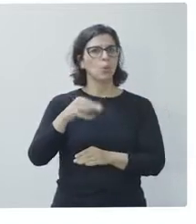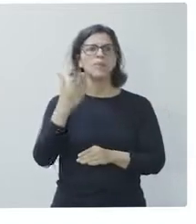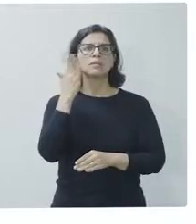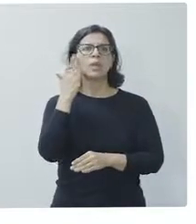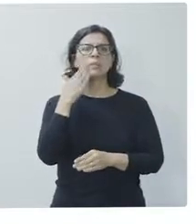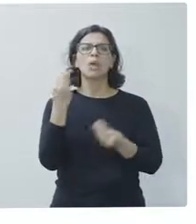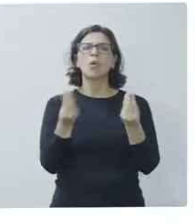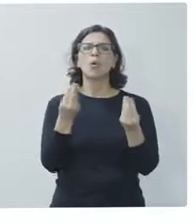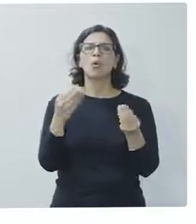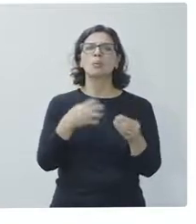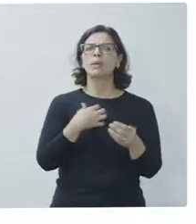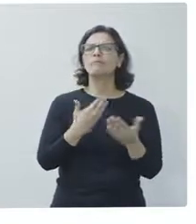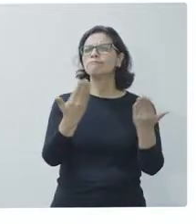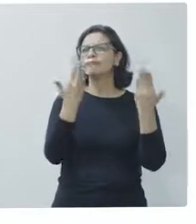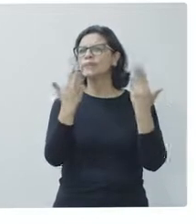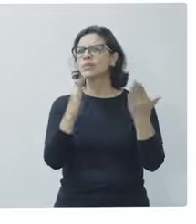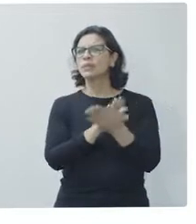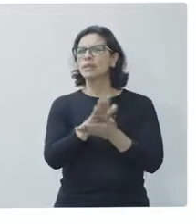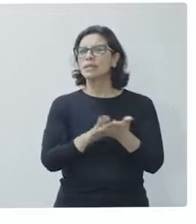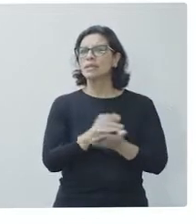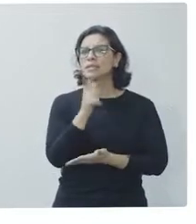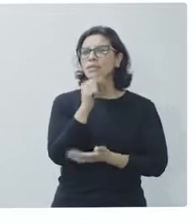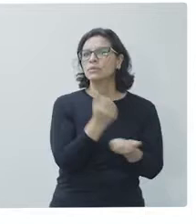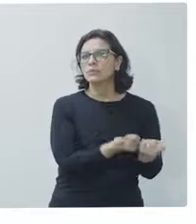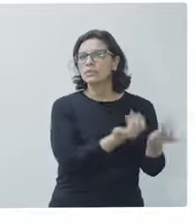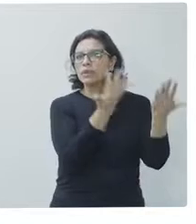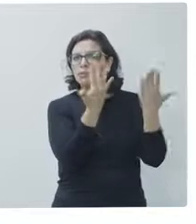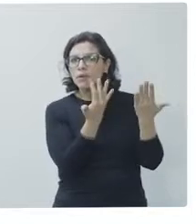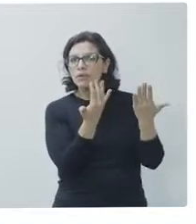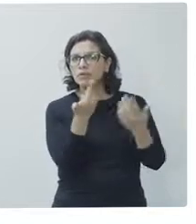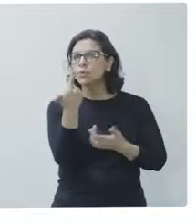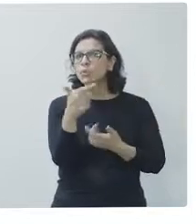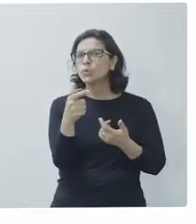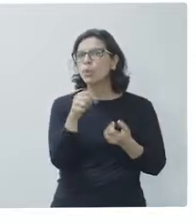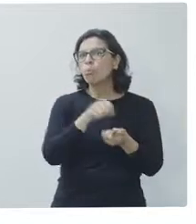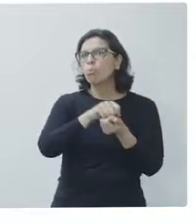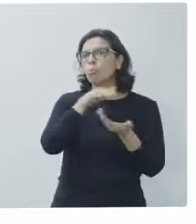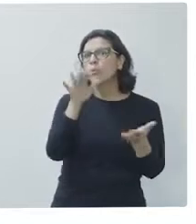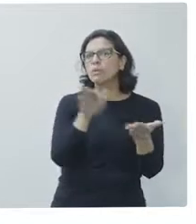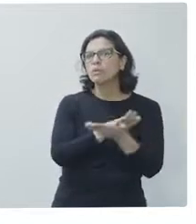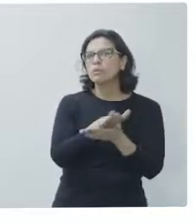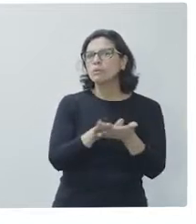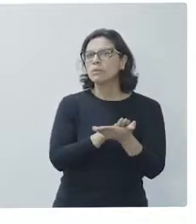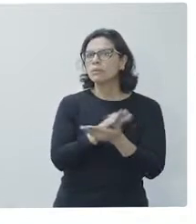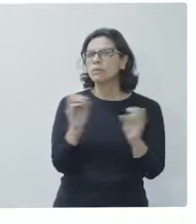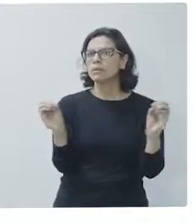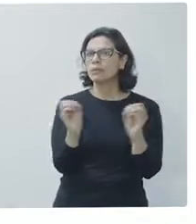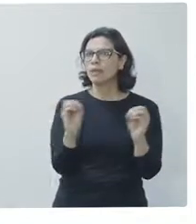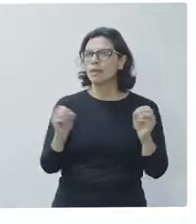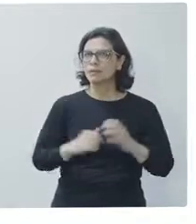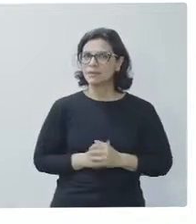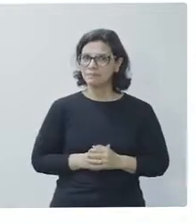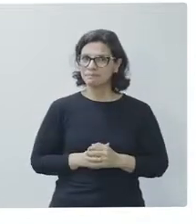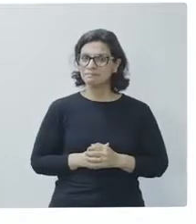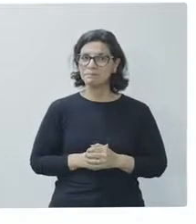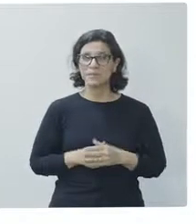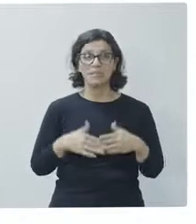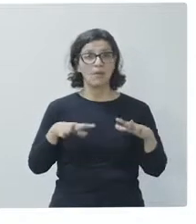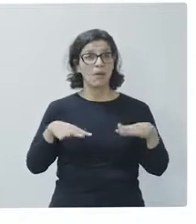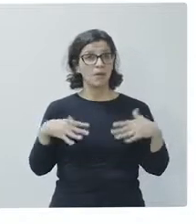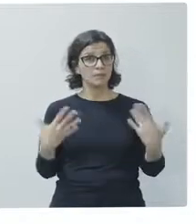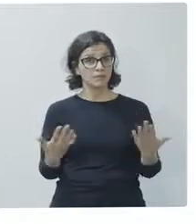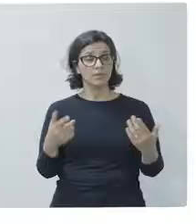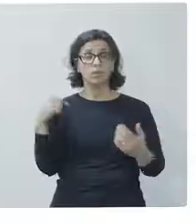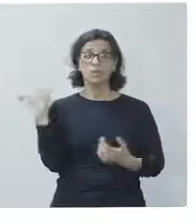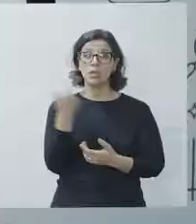saber nem suspeitar que as águas da fonte não possuíam encanto algum. E assim